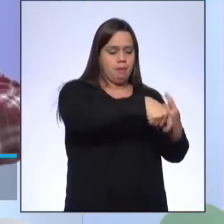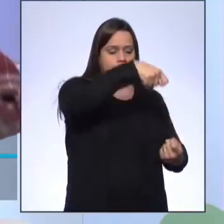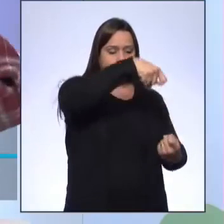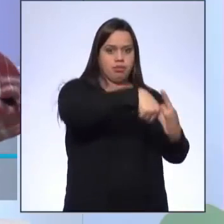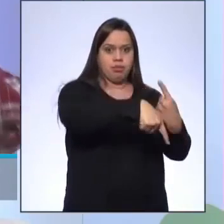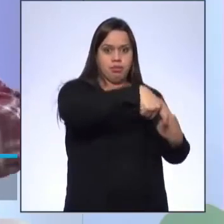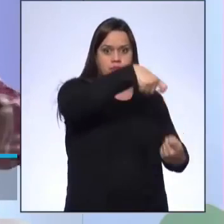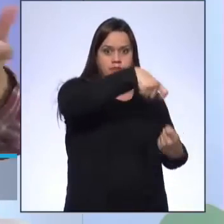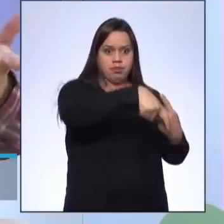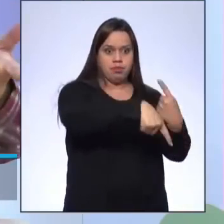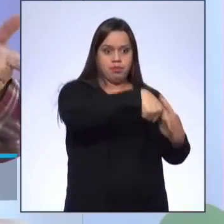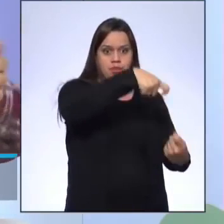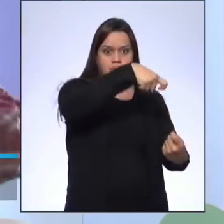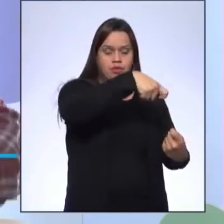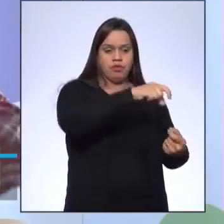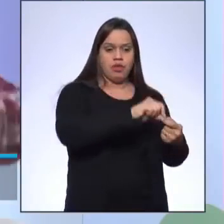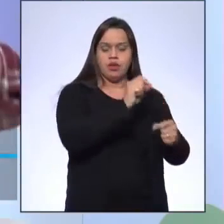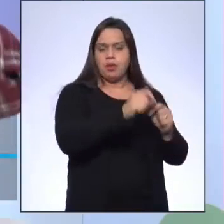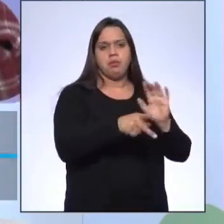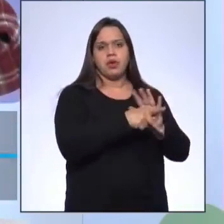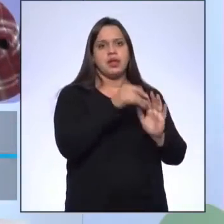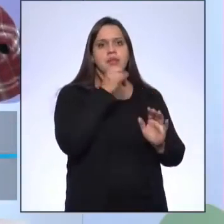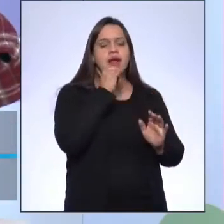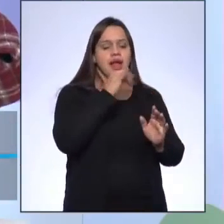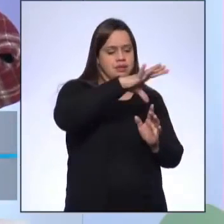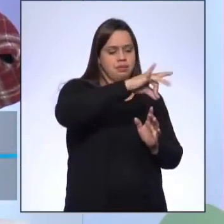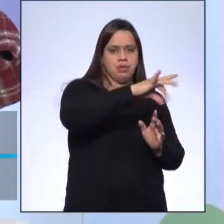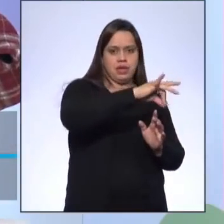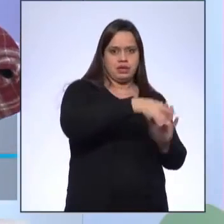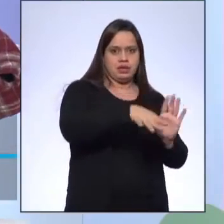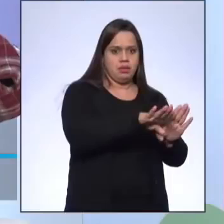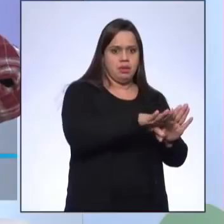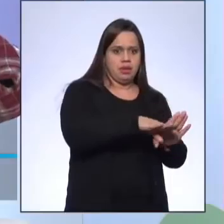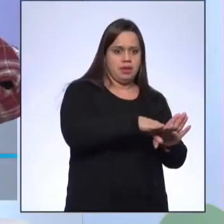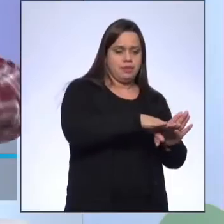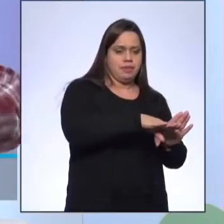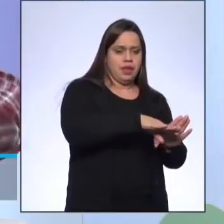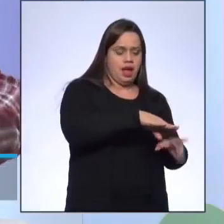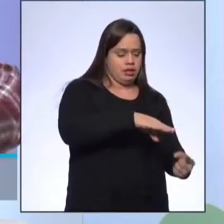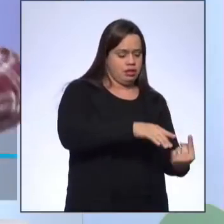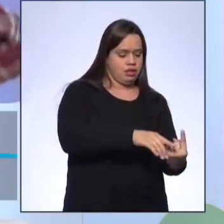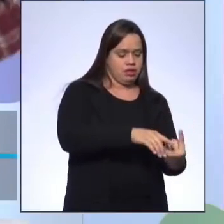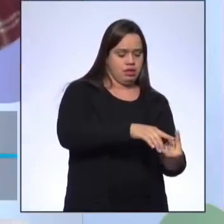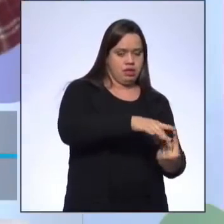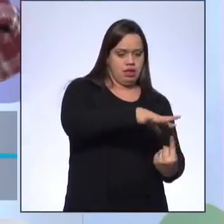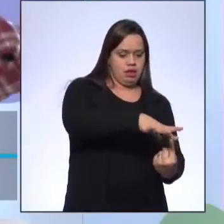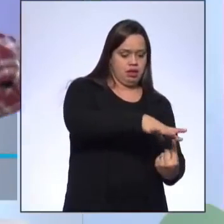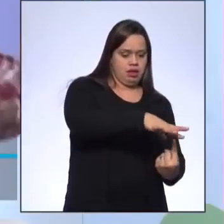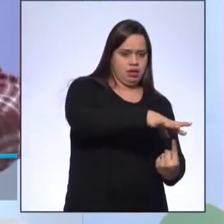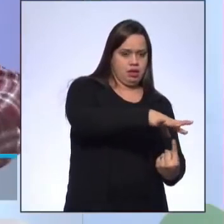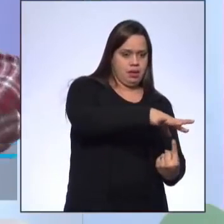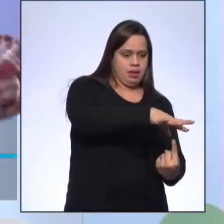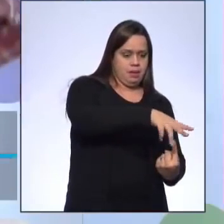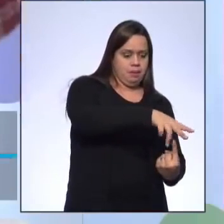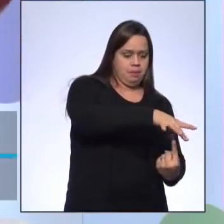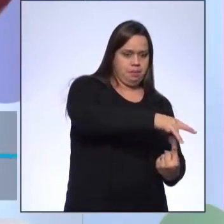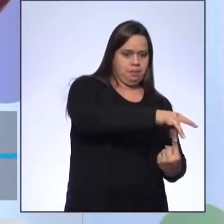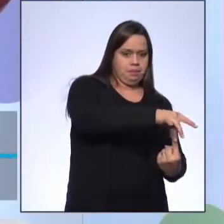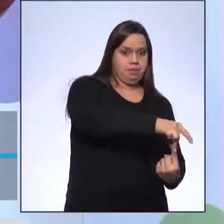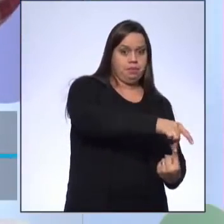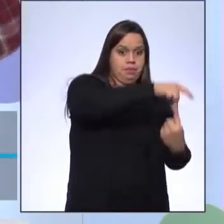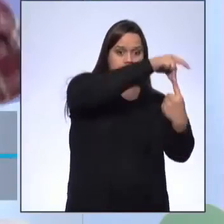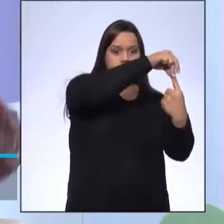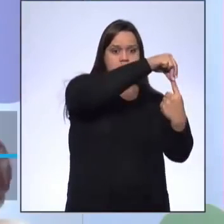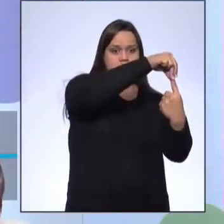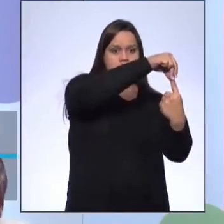mesmo, tá? Ou prendedores de roupa, digamos assim. E ele pega a corda, ele pinça essa corda para cima, ele prende a corda, pinça a